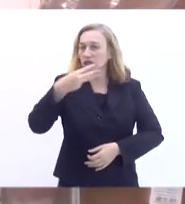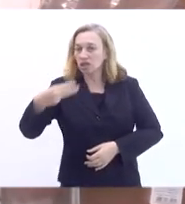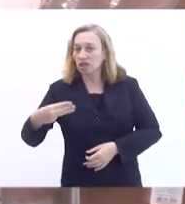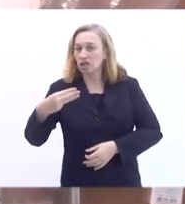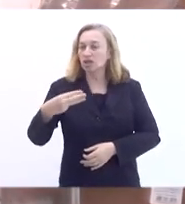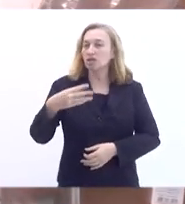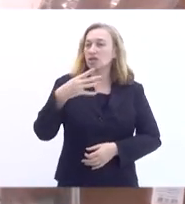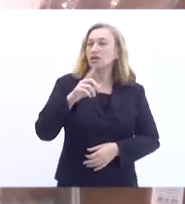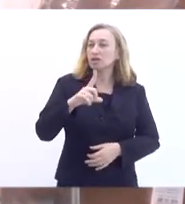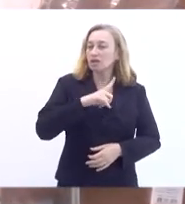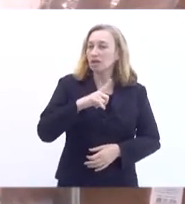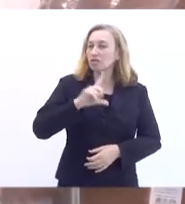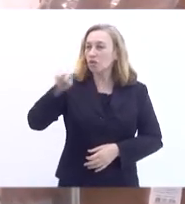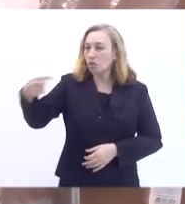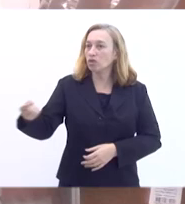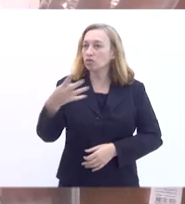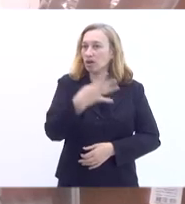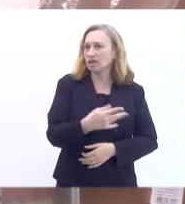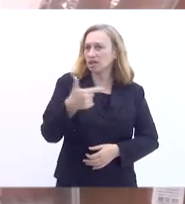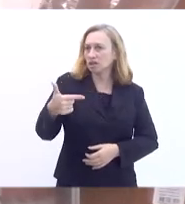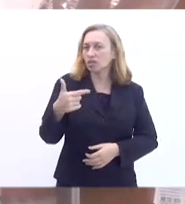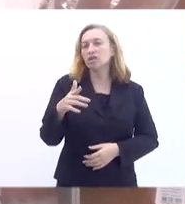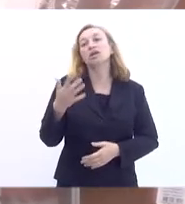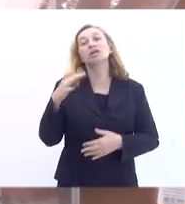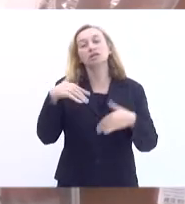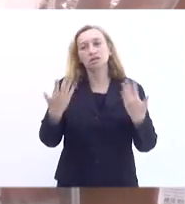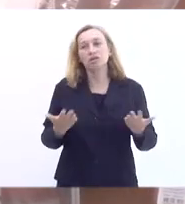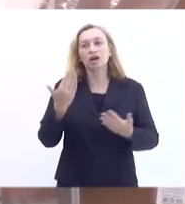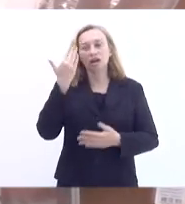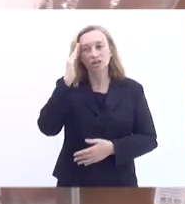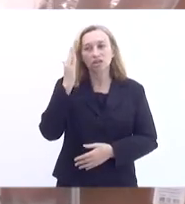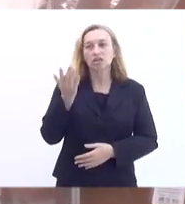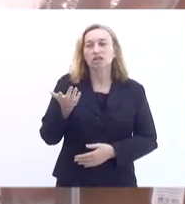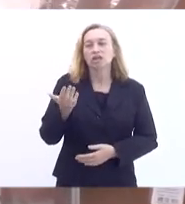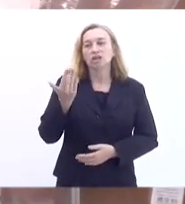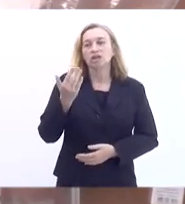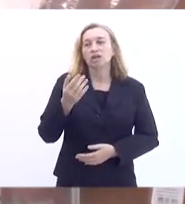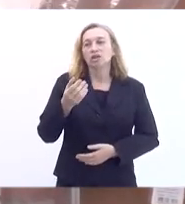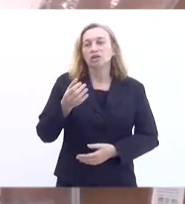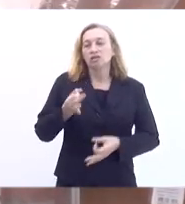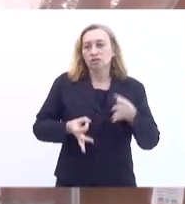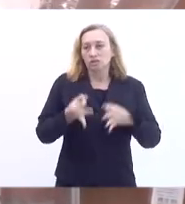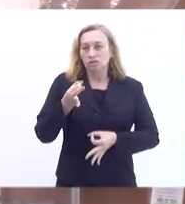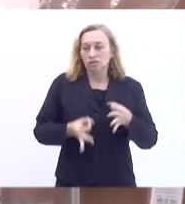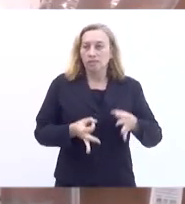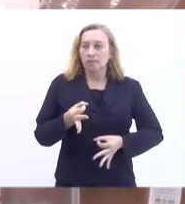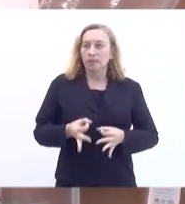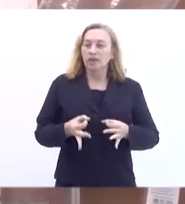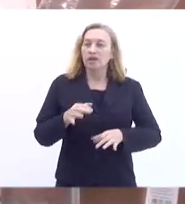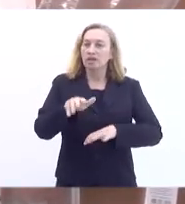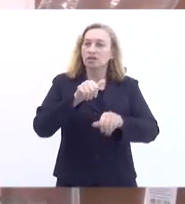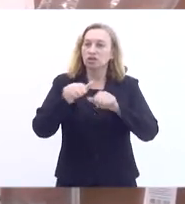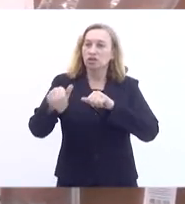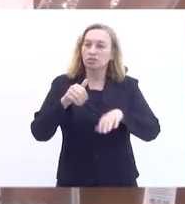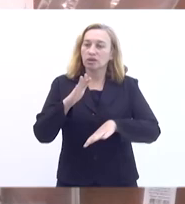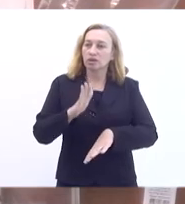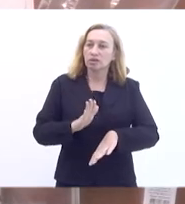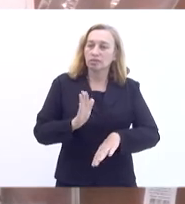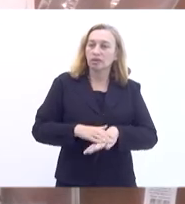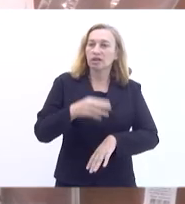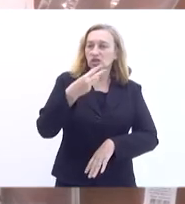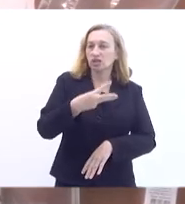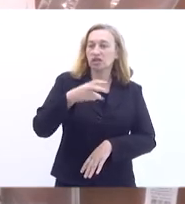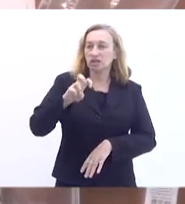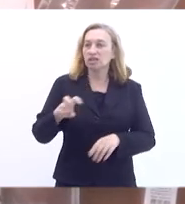que foi com 42 anos então nós achamos que por direito justo que sejam convocados que os acima dos 35